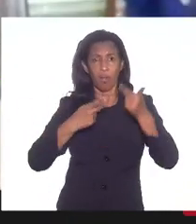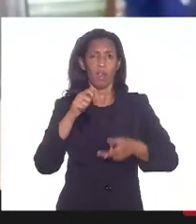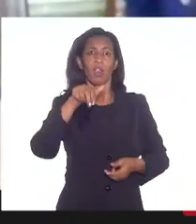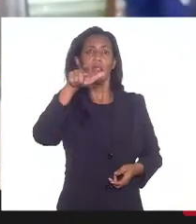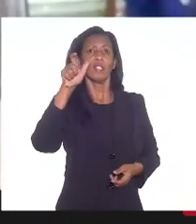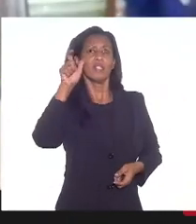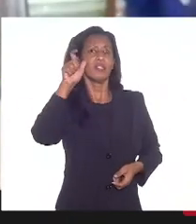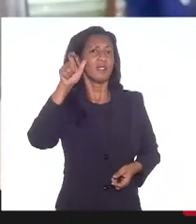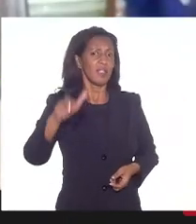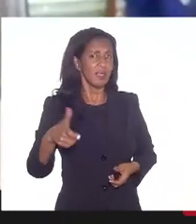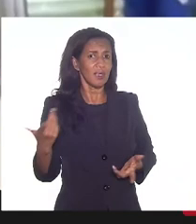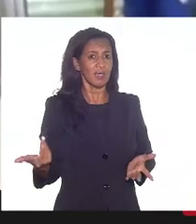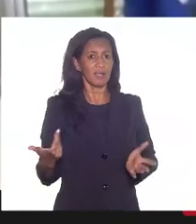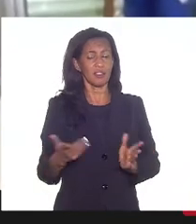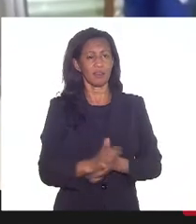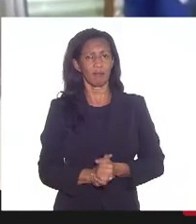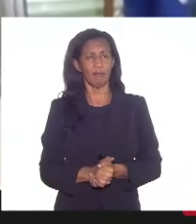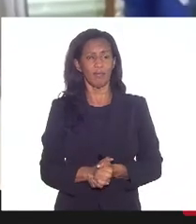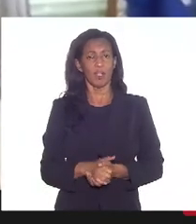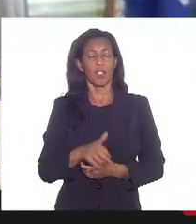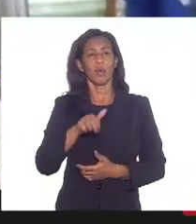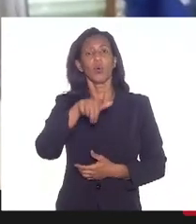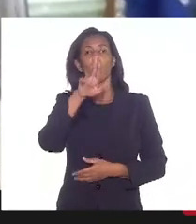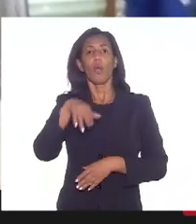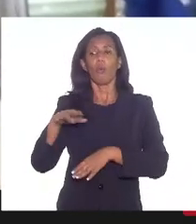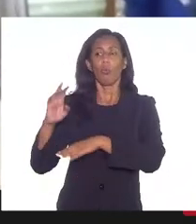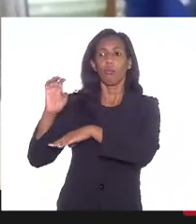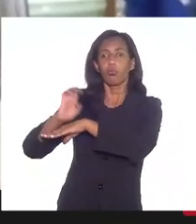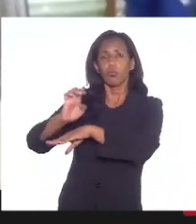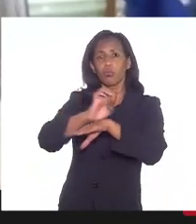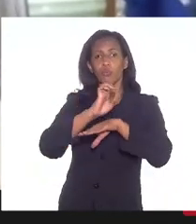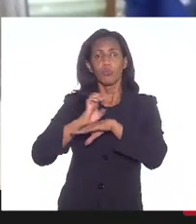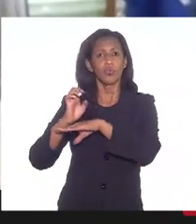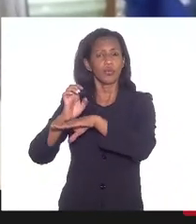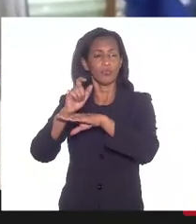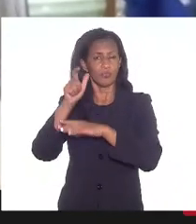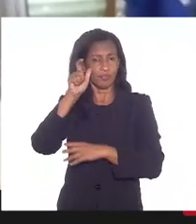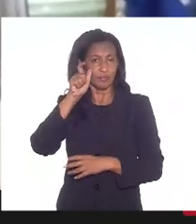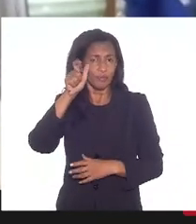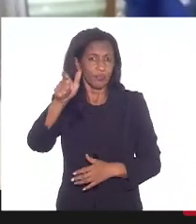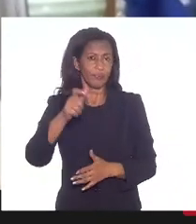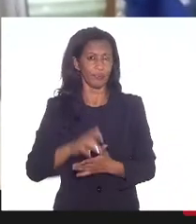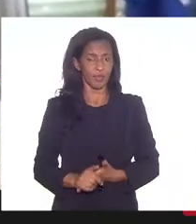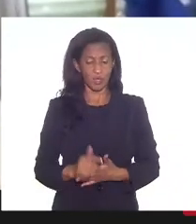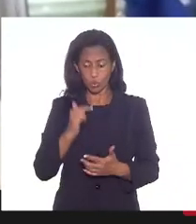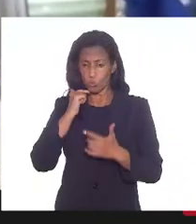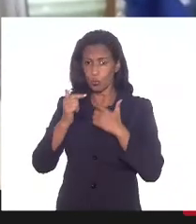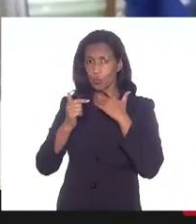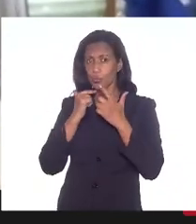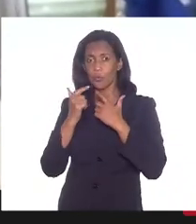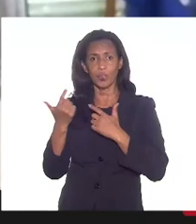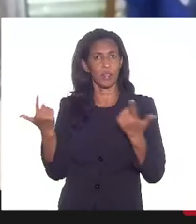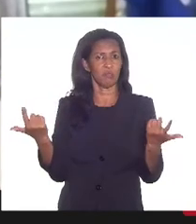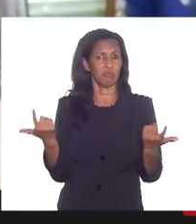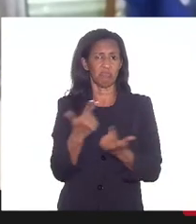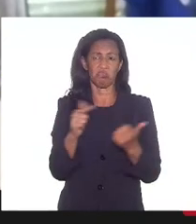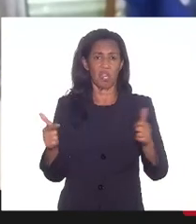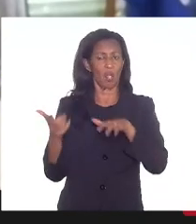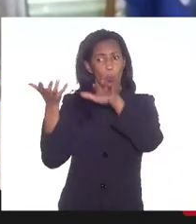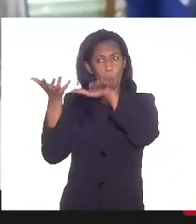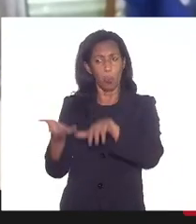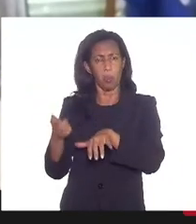interesses. Então, isso pode estar endereçado e não tenho a mínima dúvida que agora no Senado, que a